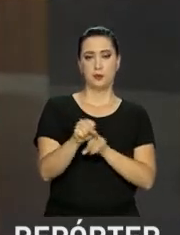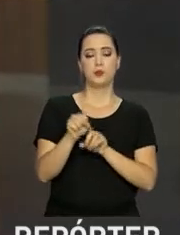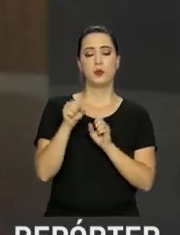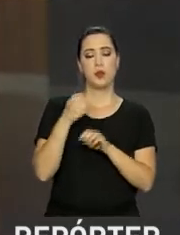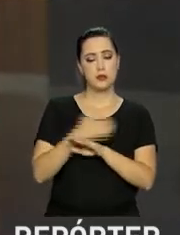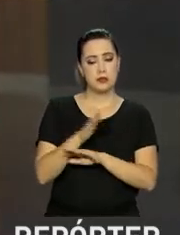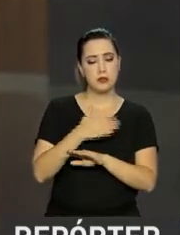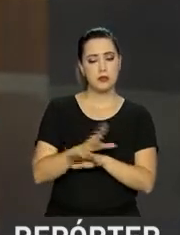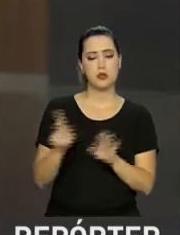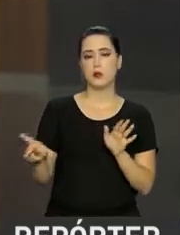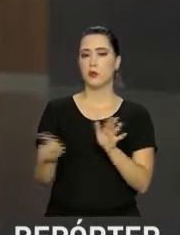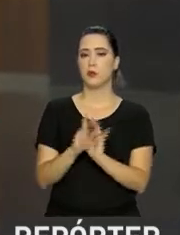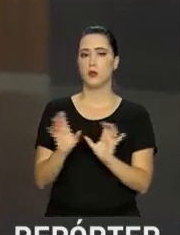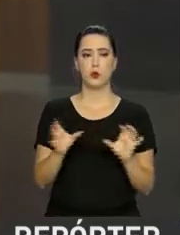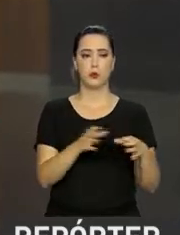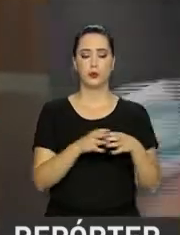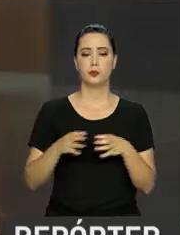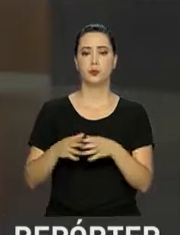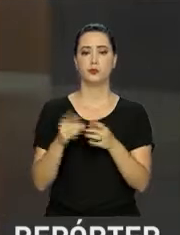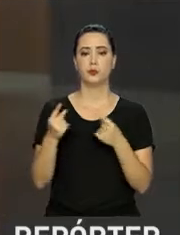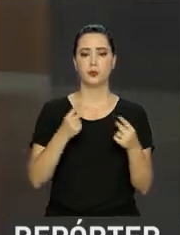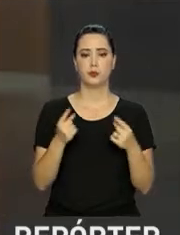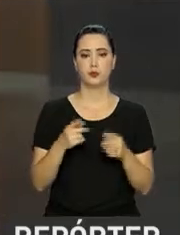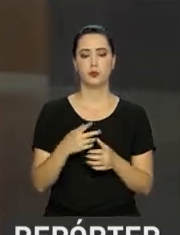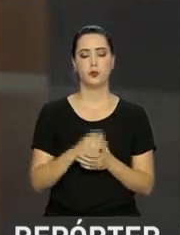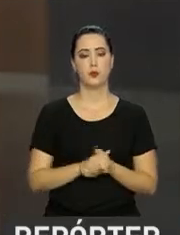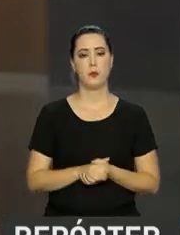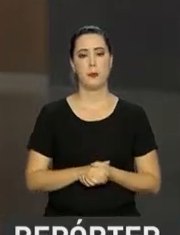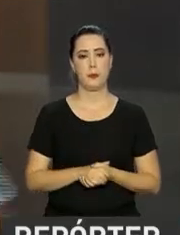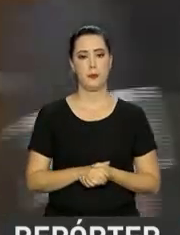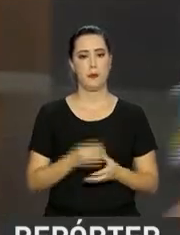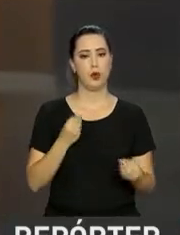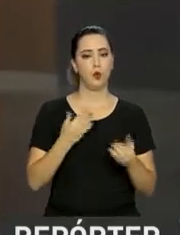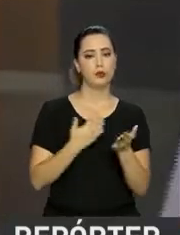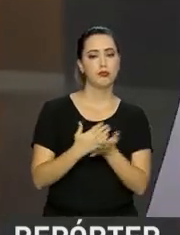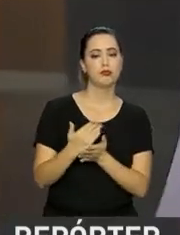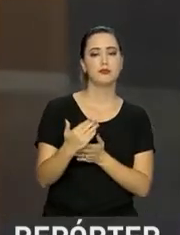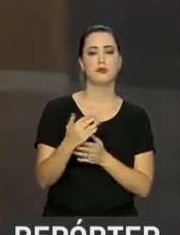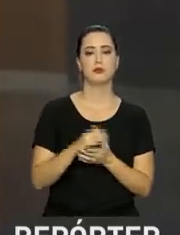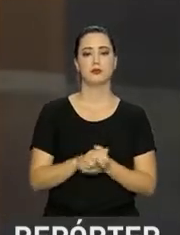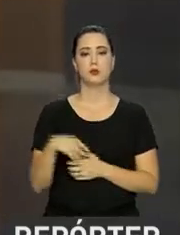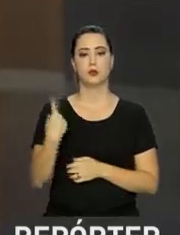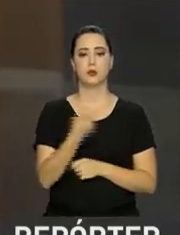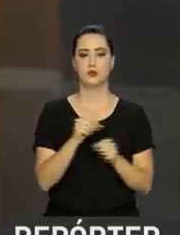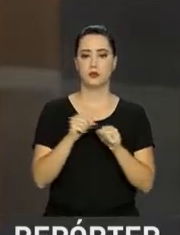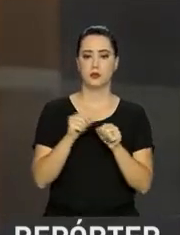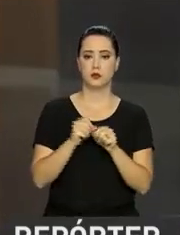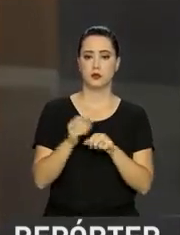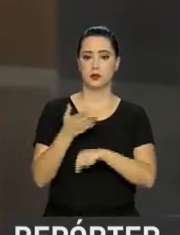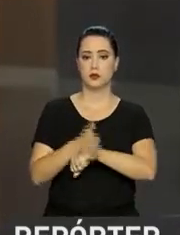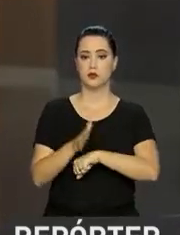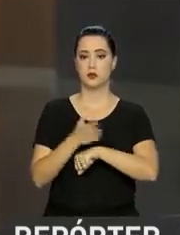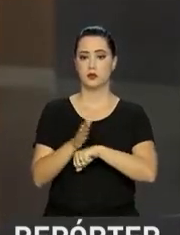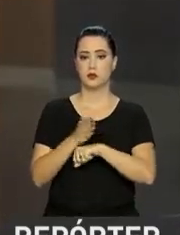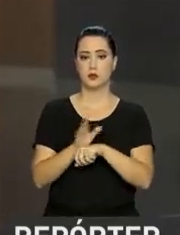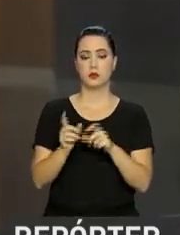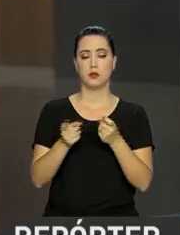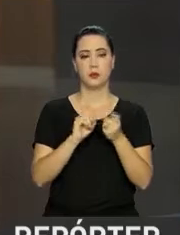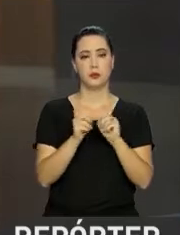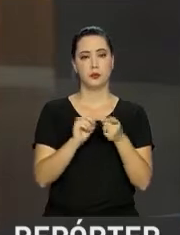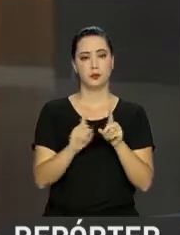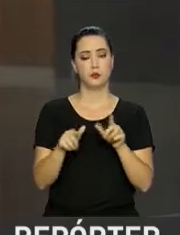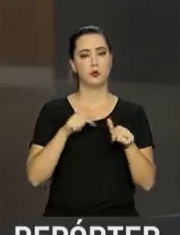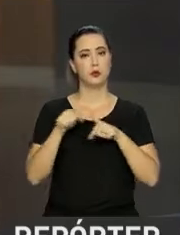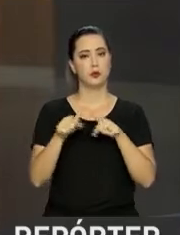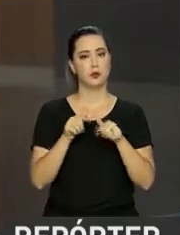nas suas especificidades agora como é que vai ser implementado esta política nós vamos realizar oficinas com gestores